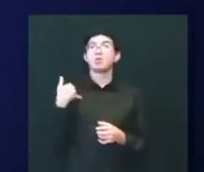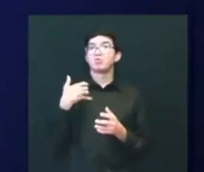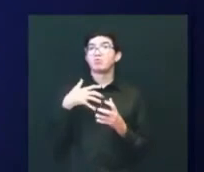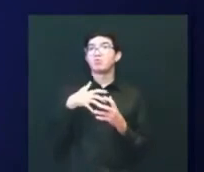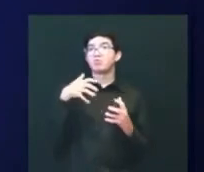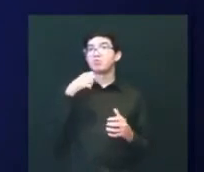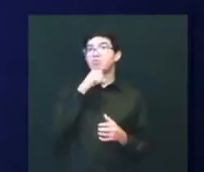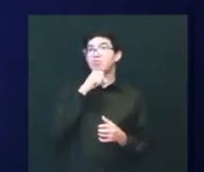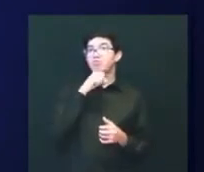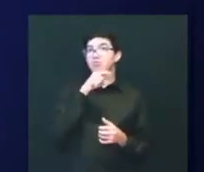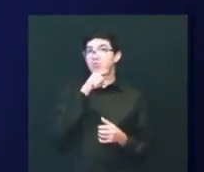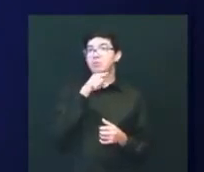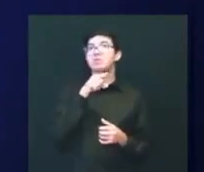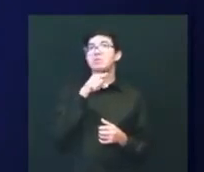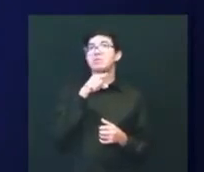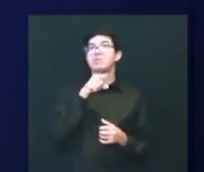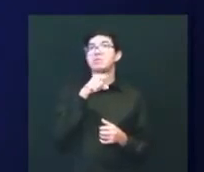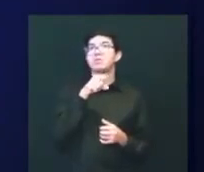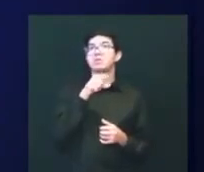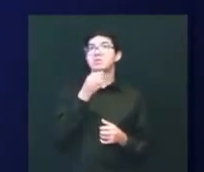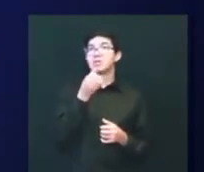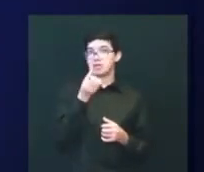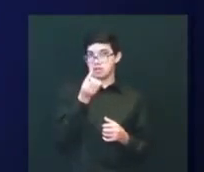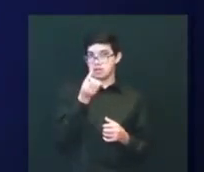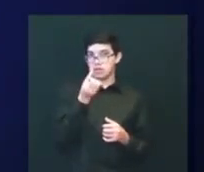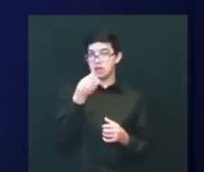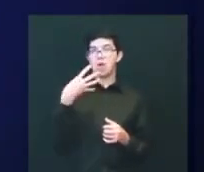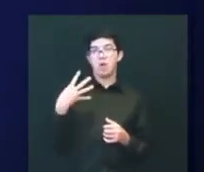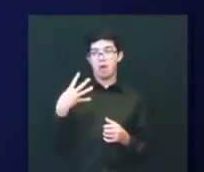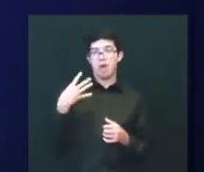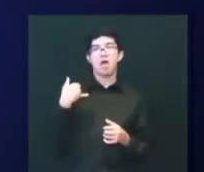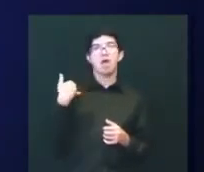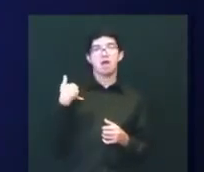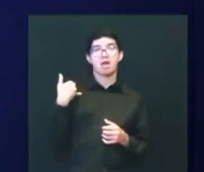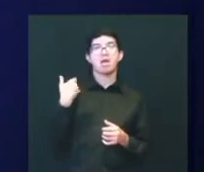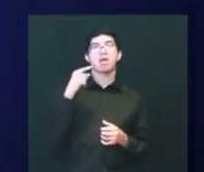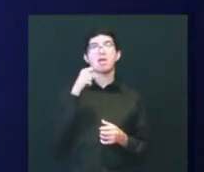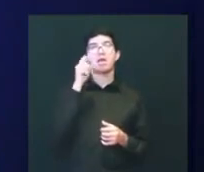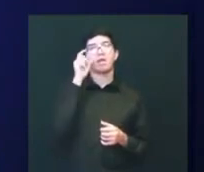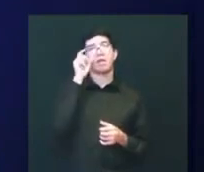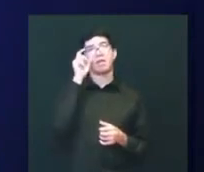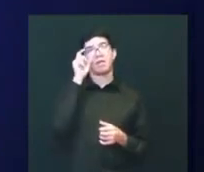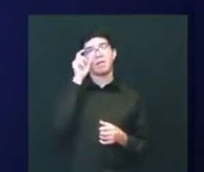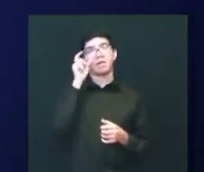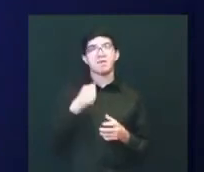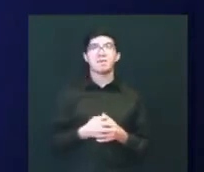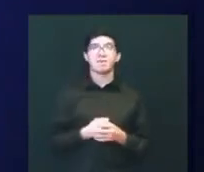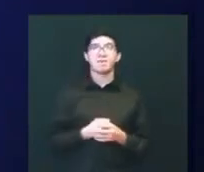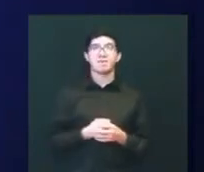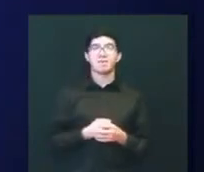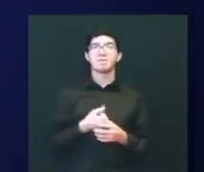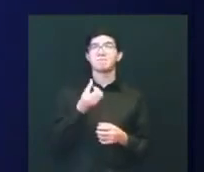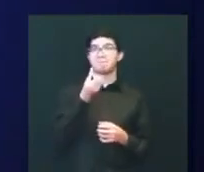anos? 64. Quanto? 60? 64. Ele adora dizer isso. 64.